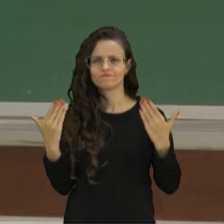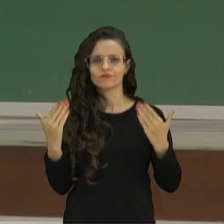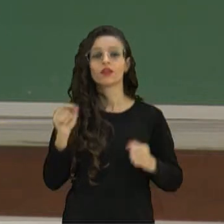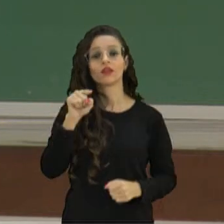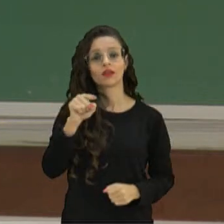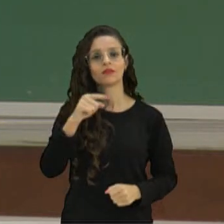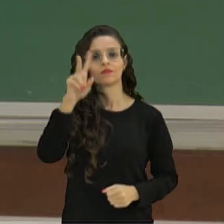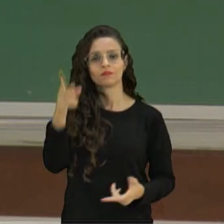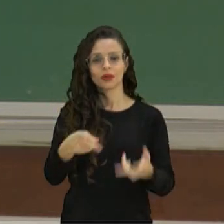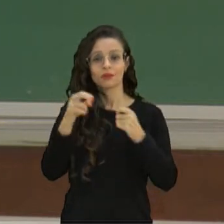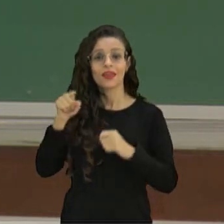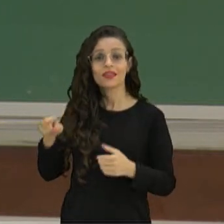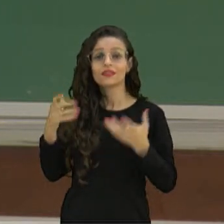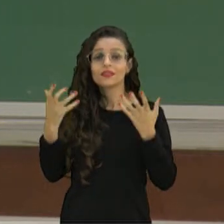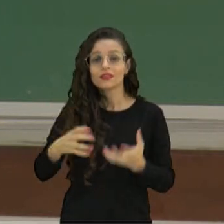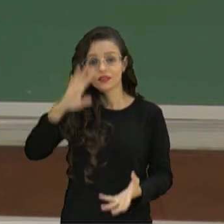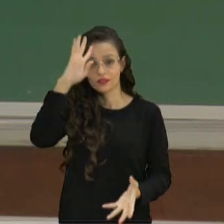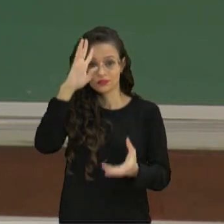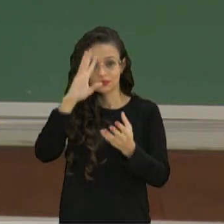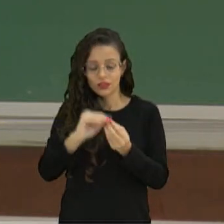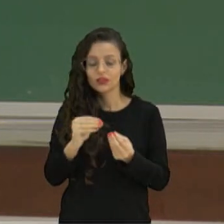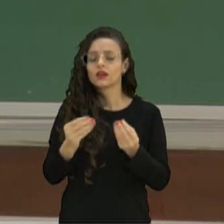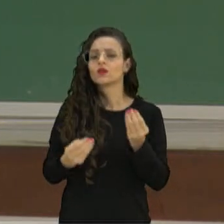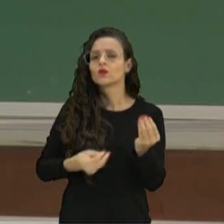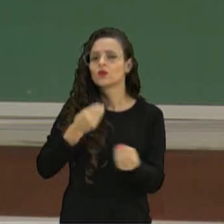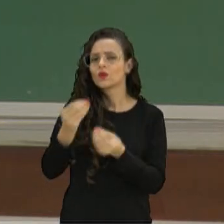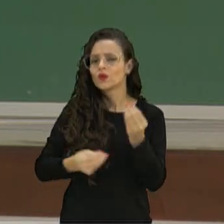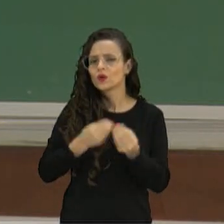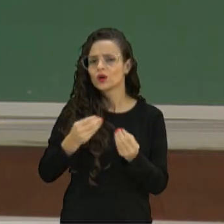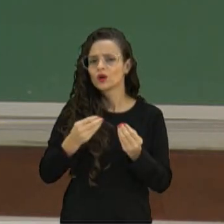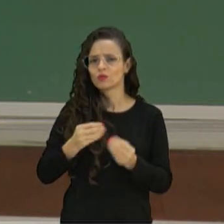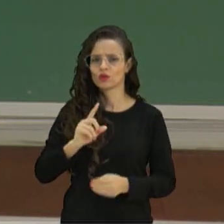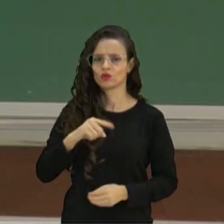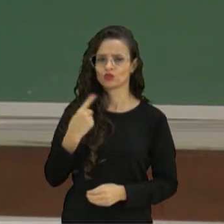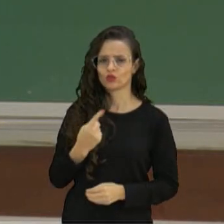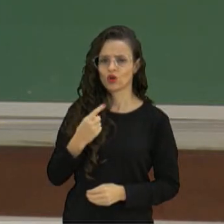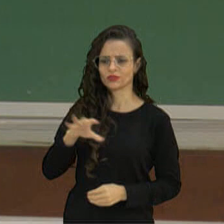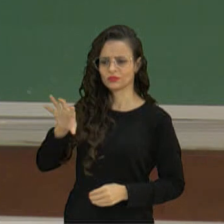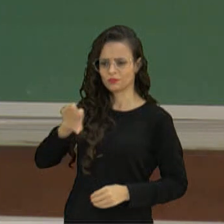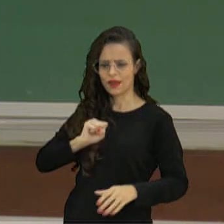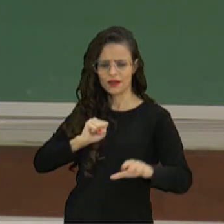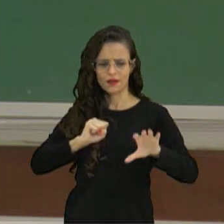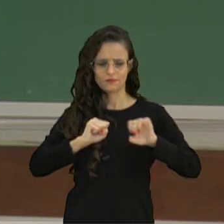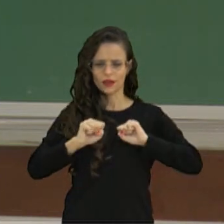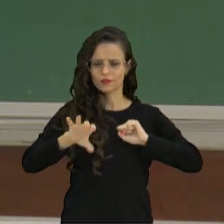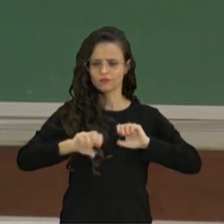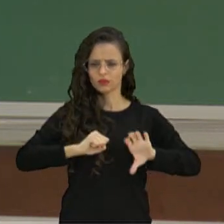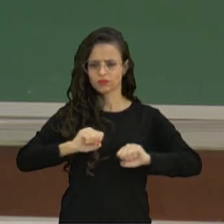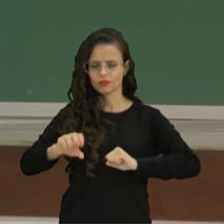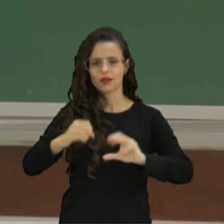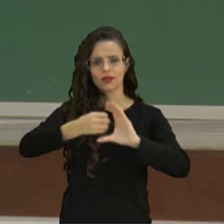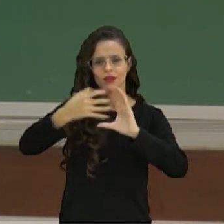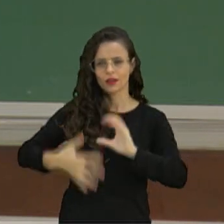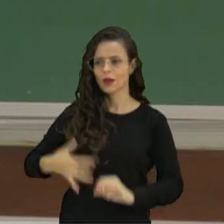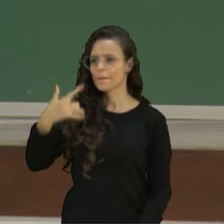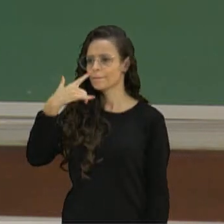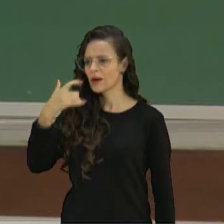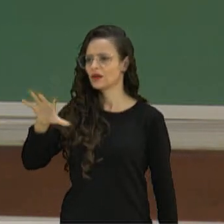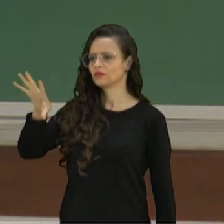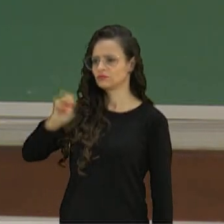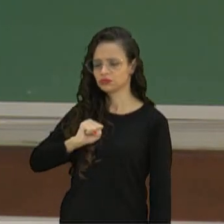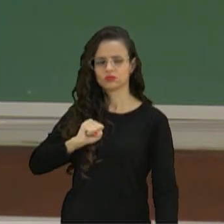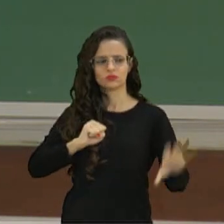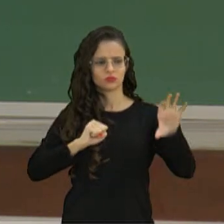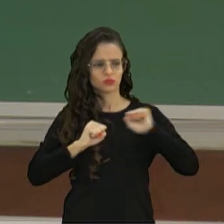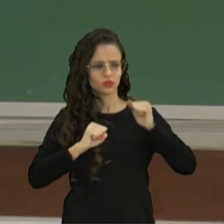ó, ele queria entender como que nós recebemos essas características herdadas tanto do pai quanto da mãe,